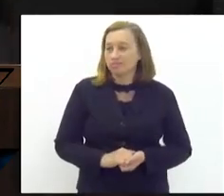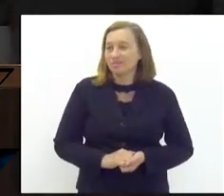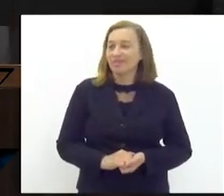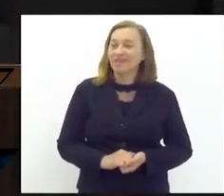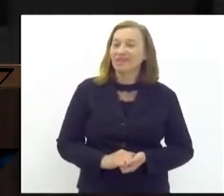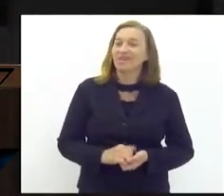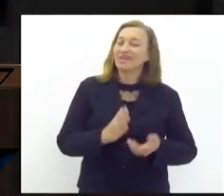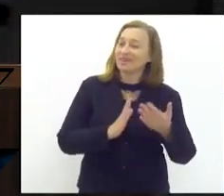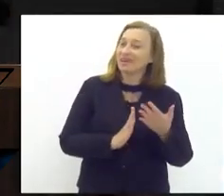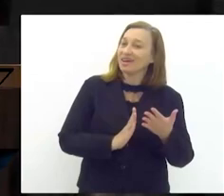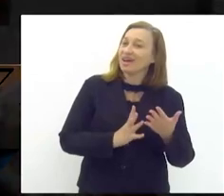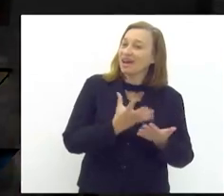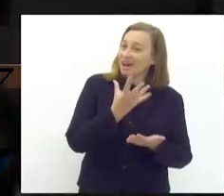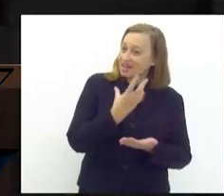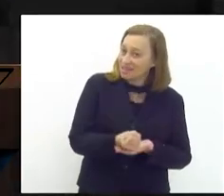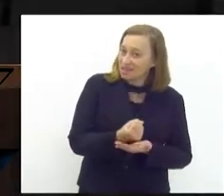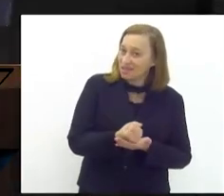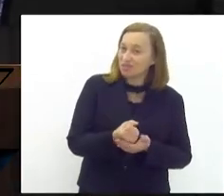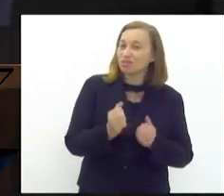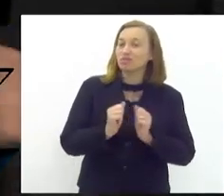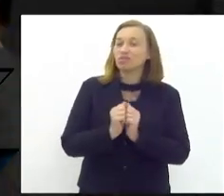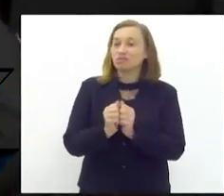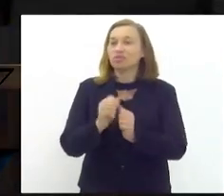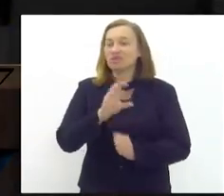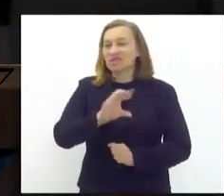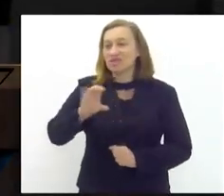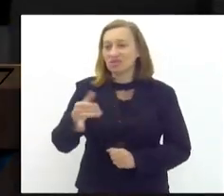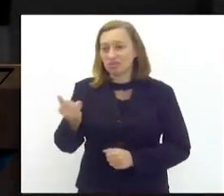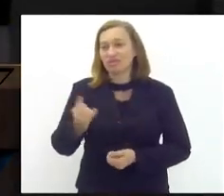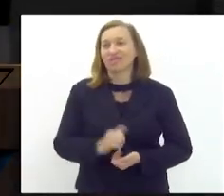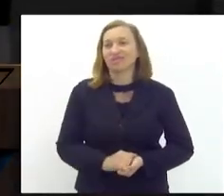apareci favorável com a ccj